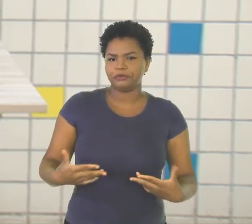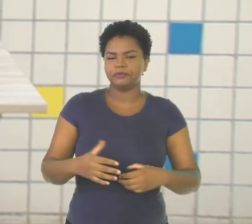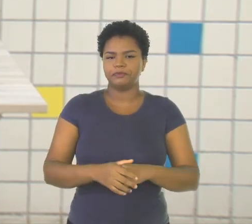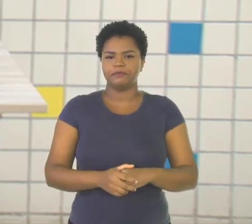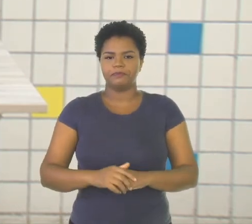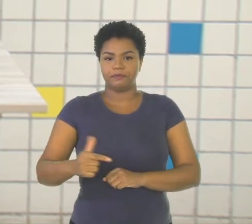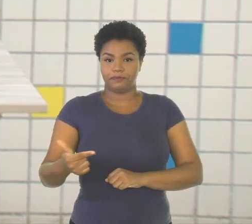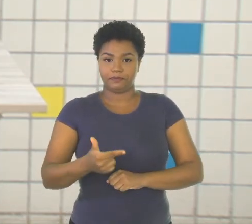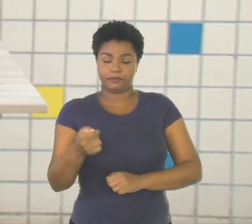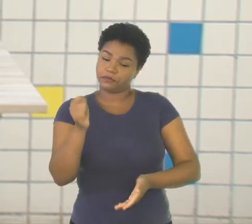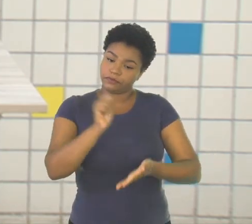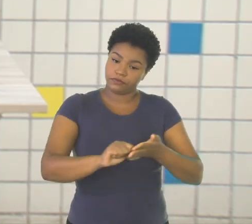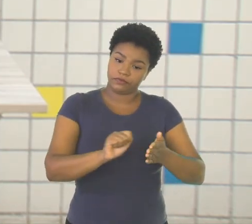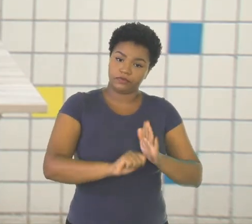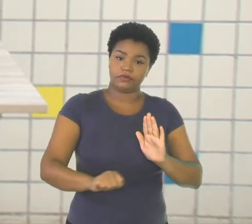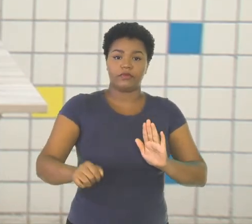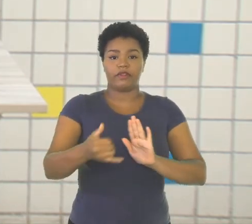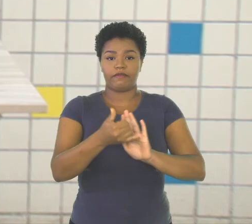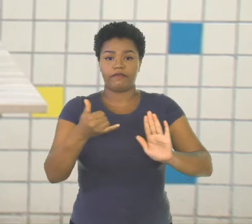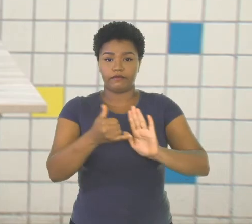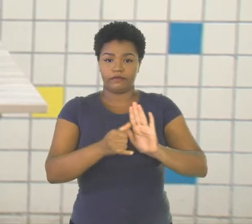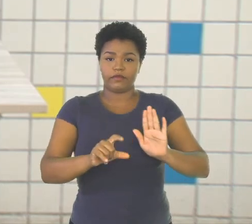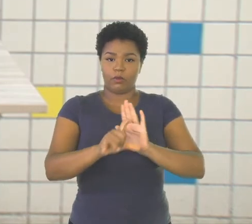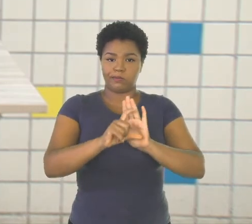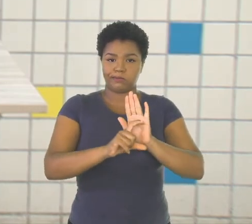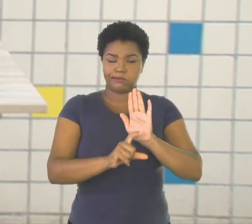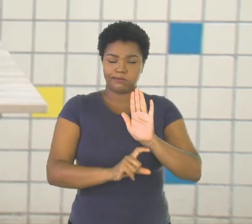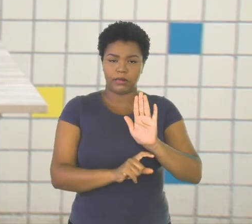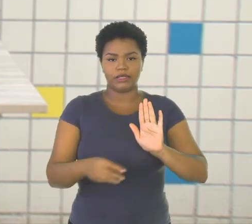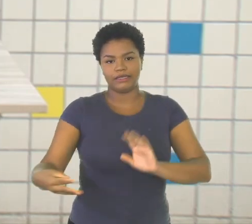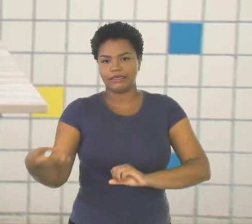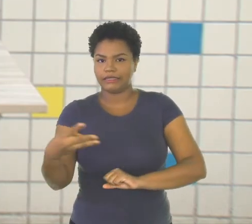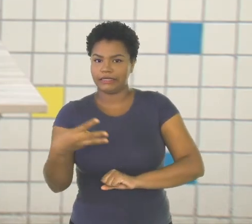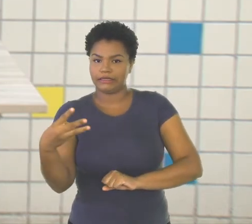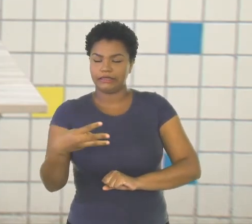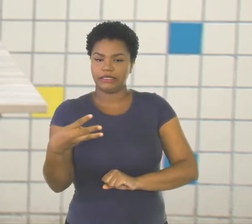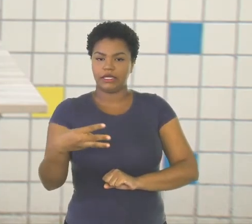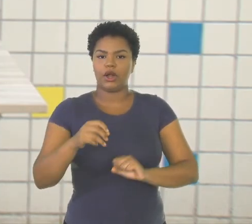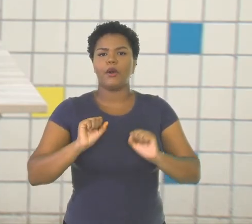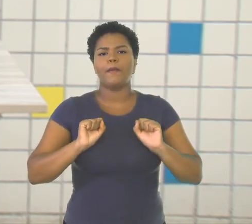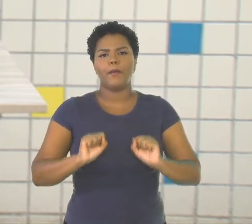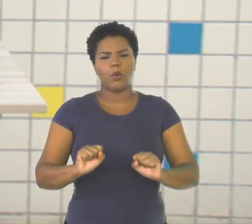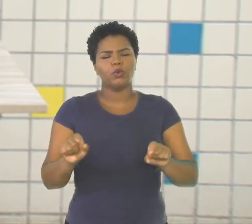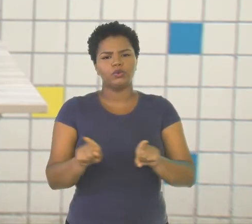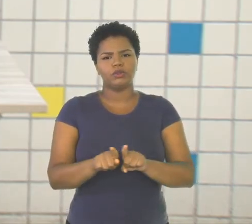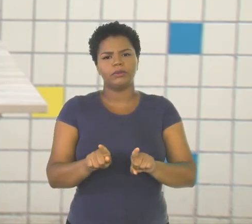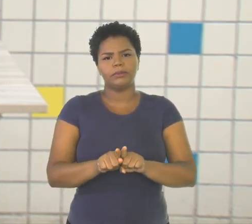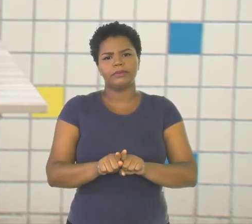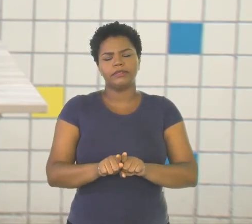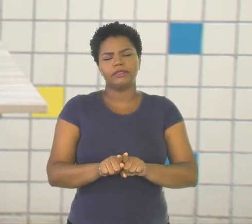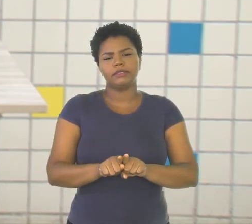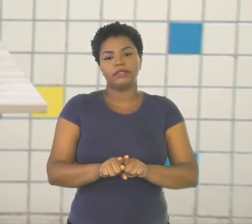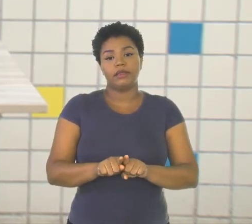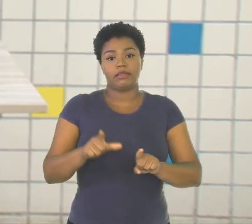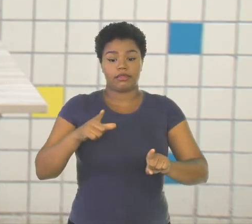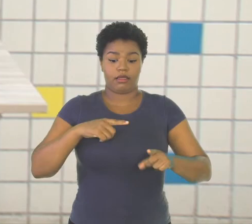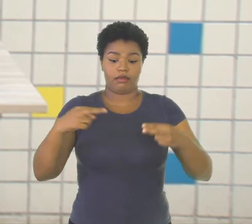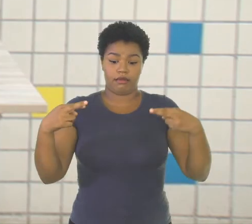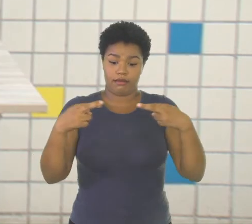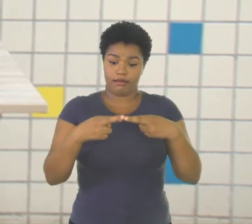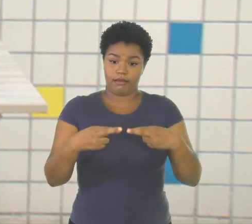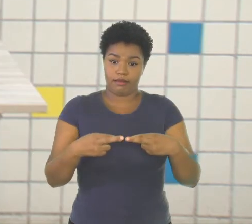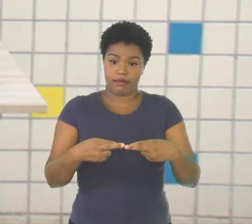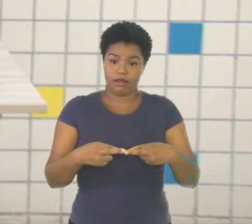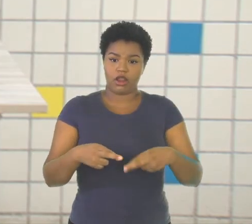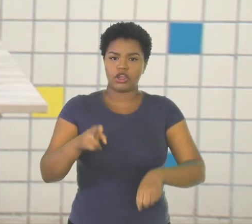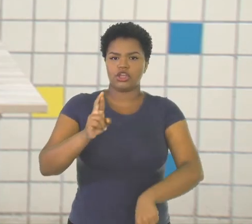vem escrito em versos e estrofes. Terceiro, pode também ter rimas,